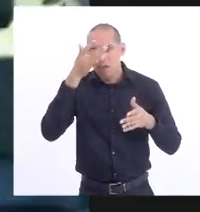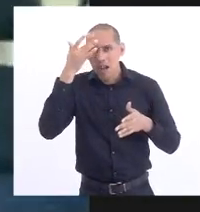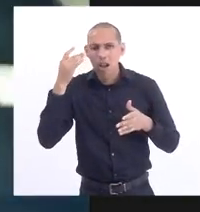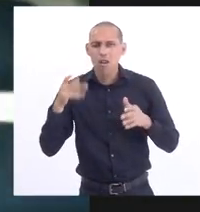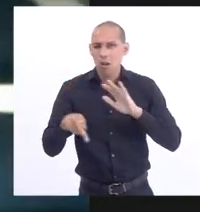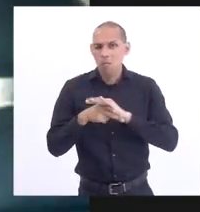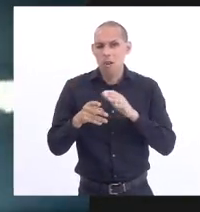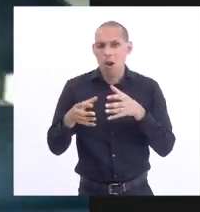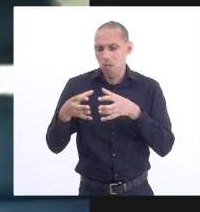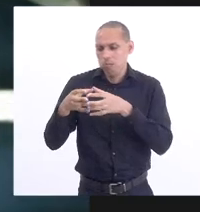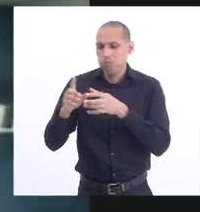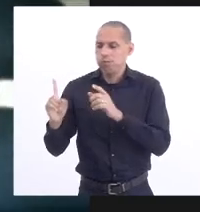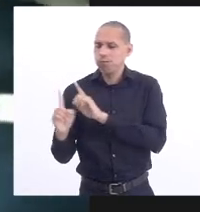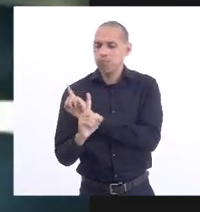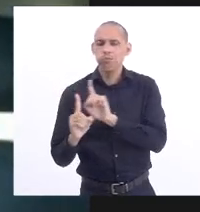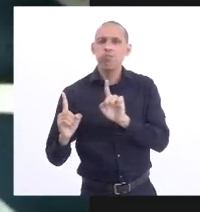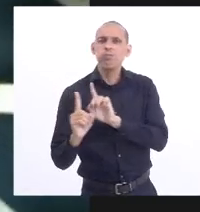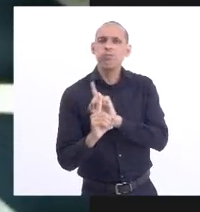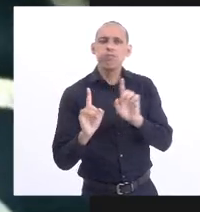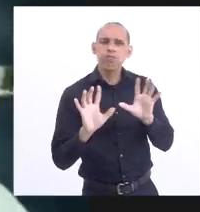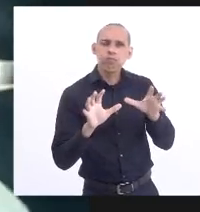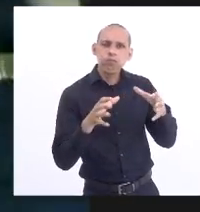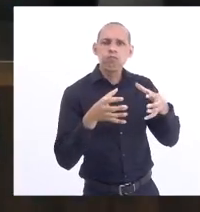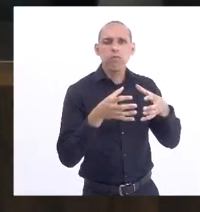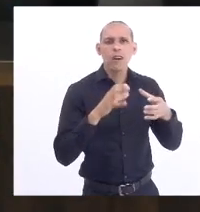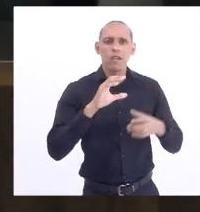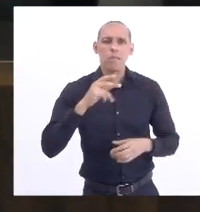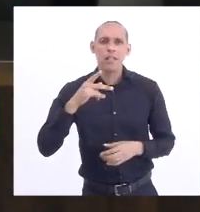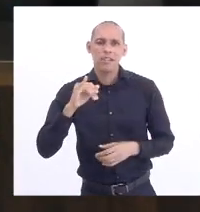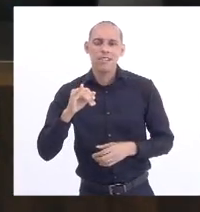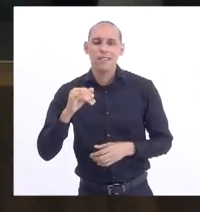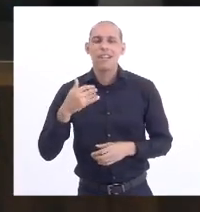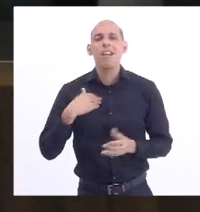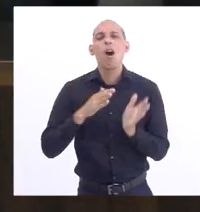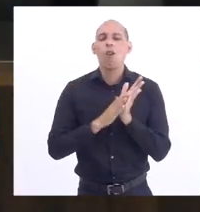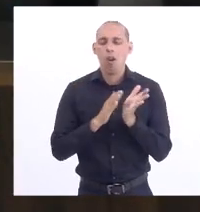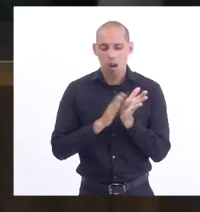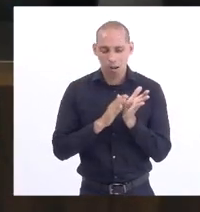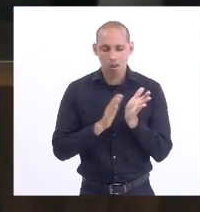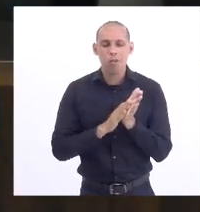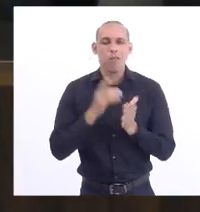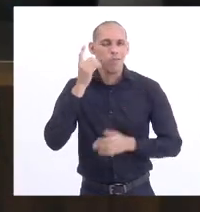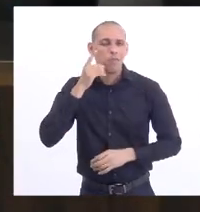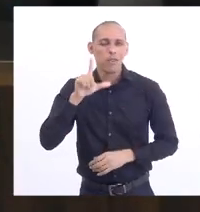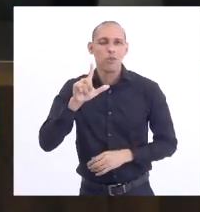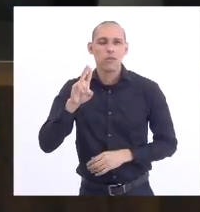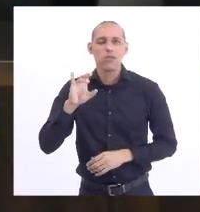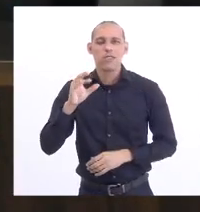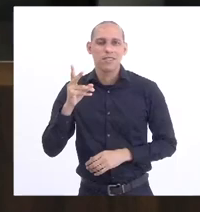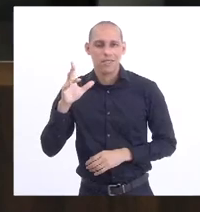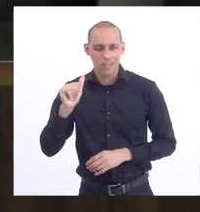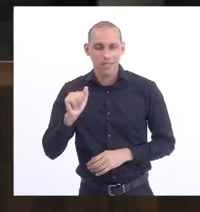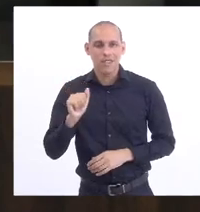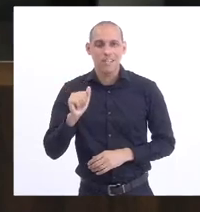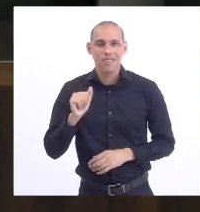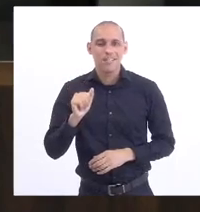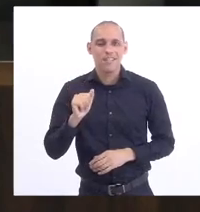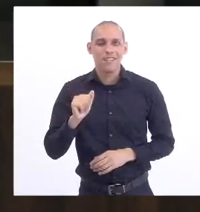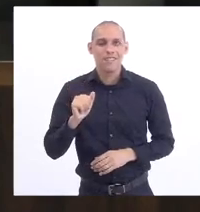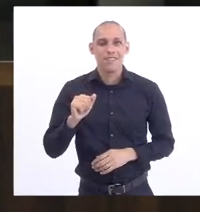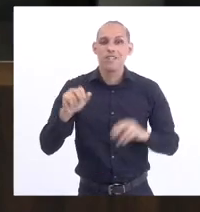seu partido, para fazer parte dessa comissão parlamentar de inquérito. Eu vou cobrar, deputada Lucinha, deixa comigo. Questão de ordem,